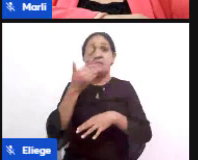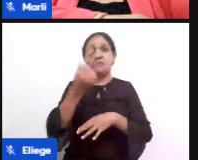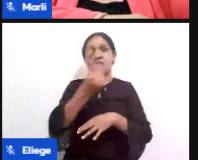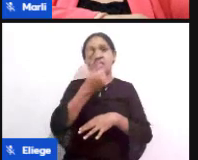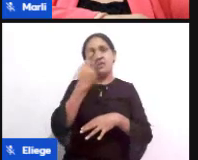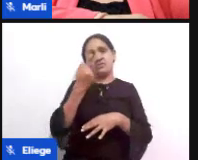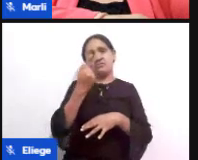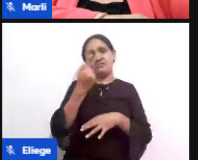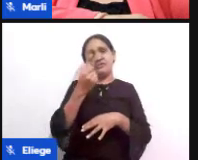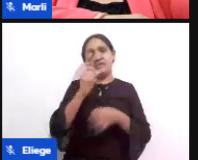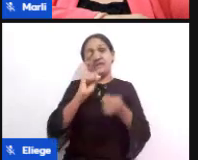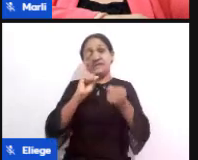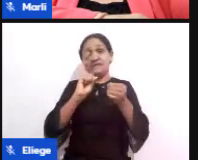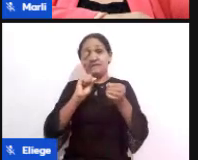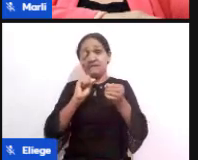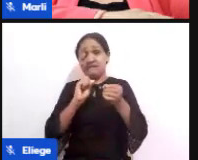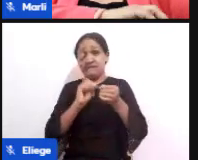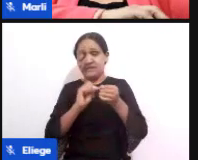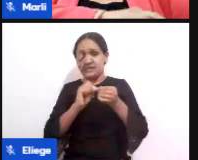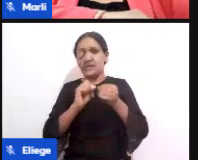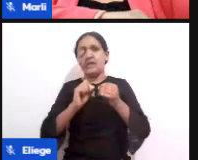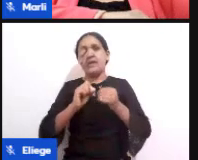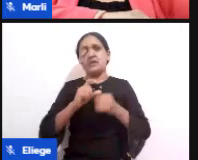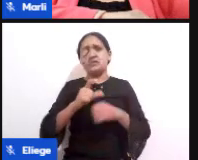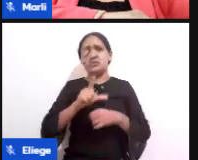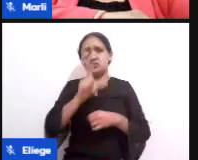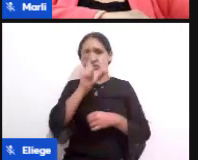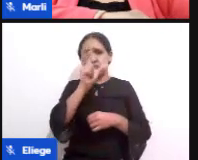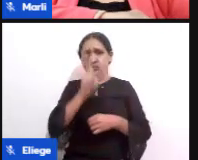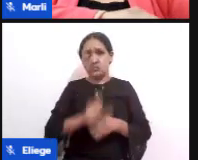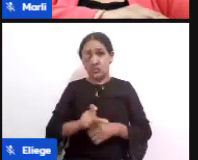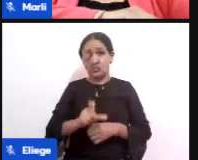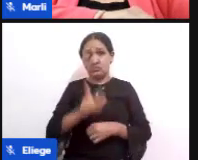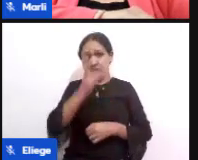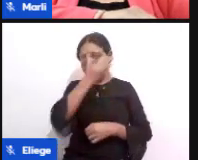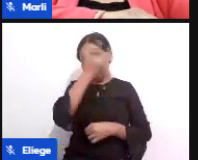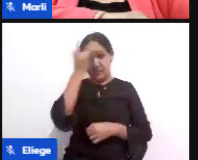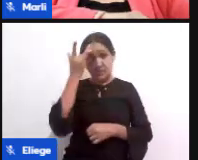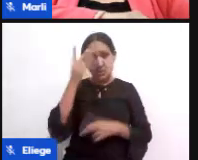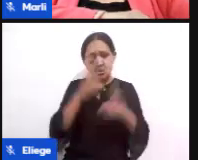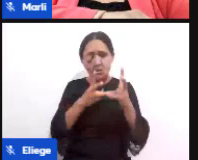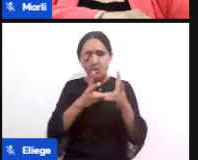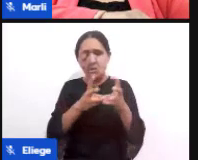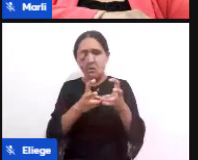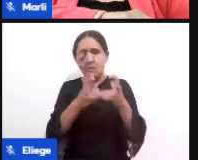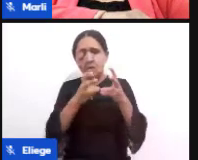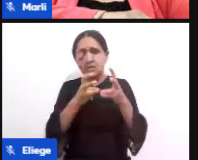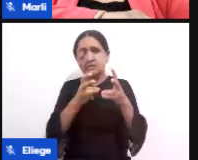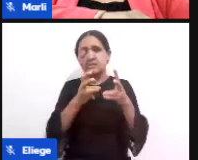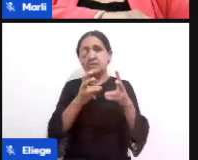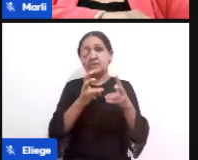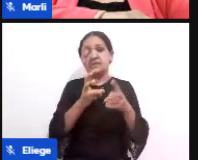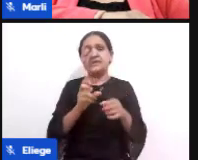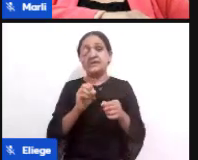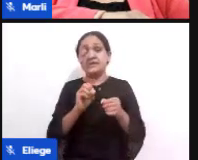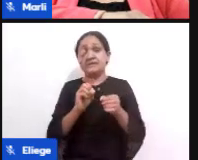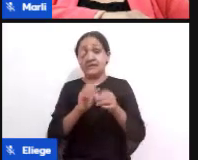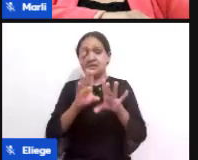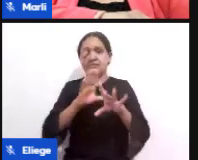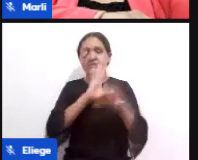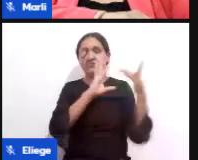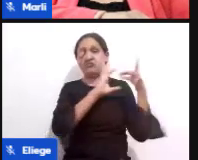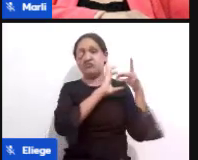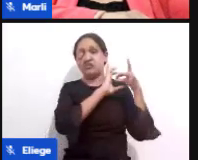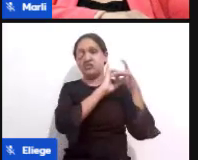autônoma, independente, percebendo-se como um sujeito que faz parte de um contexto maior, de um